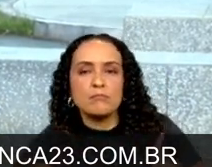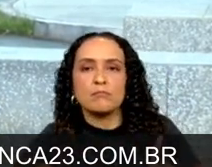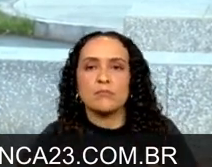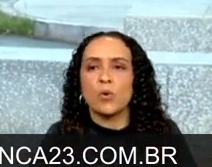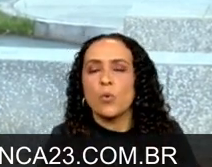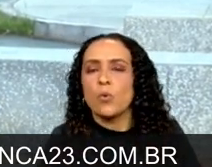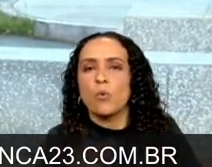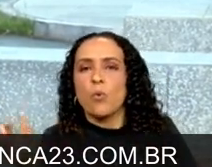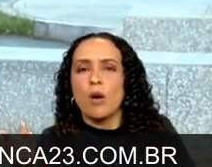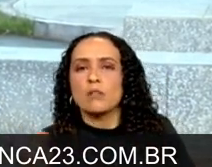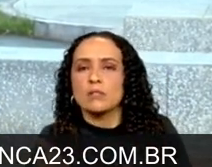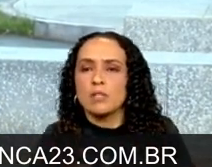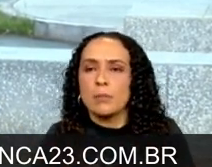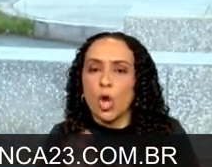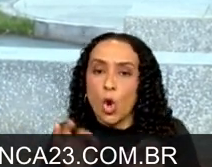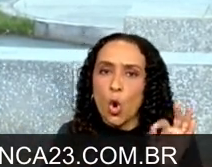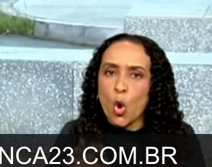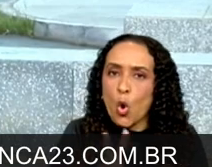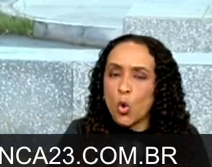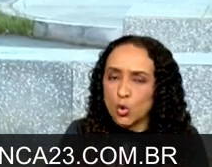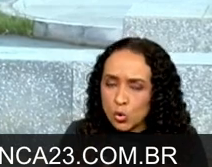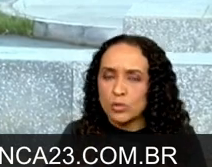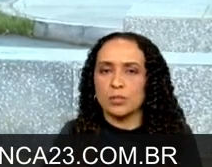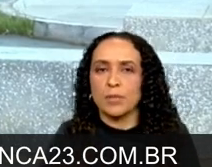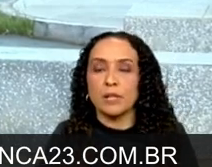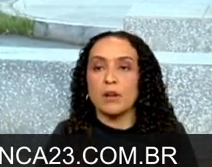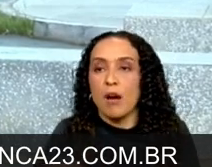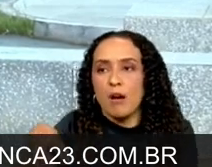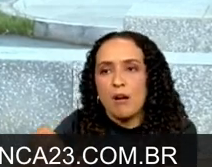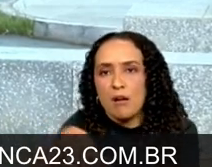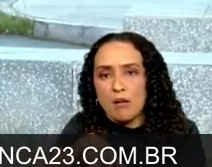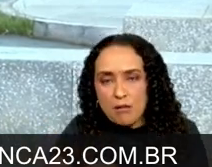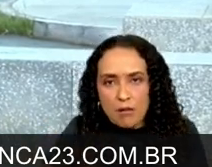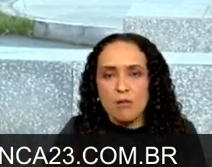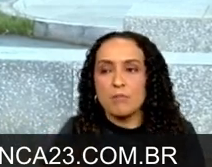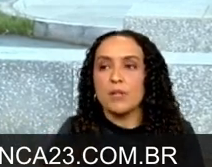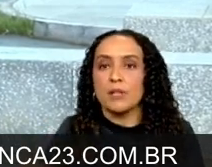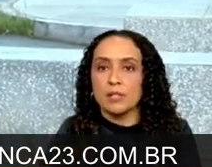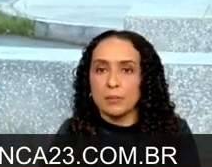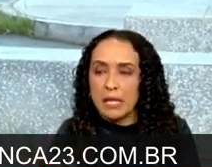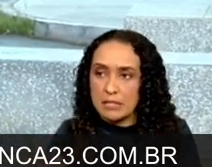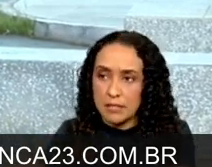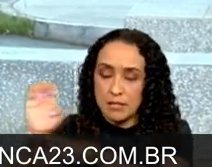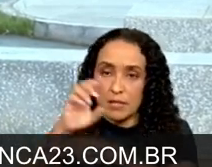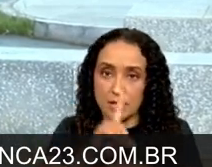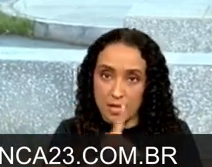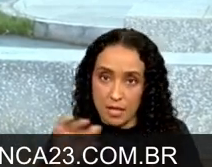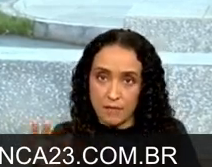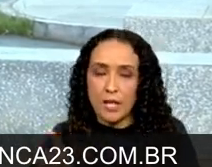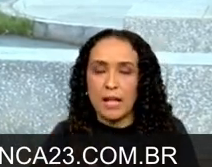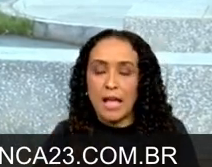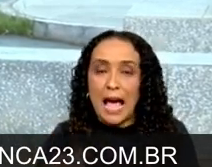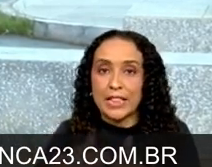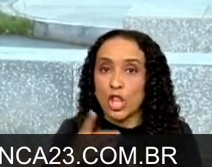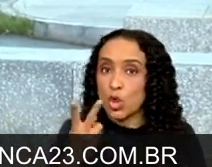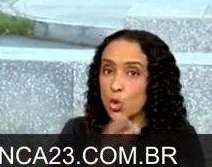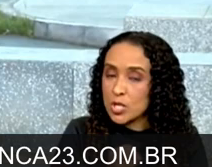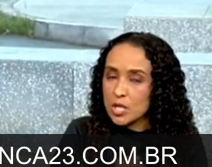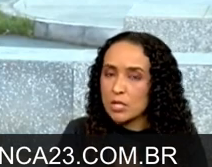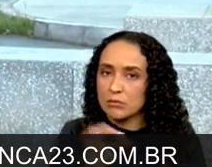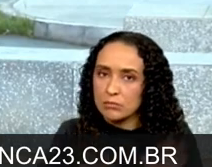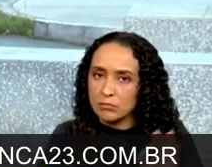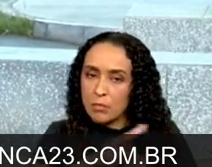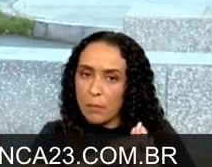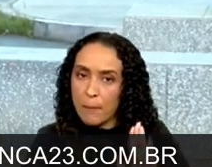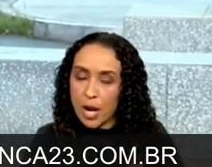de emissão de poluição. Os órgãos ambientais dos estados e do Distrito Federal deverão elaborar em até 2 anos os planos